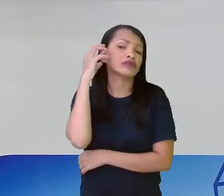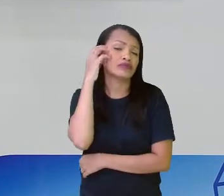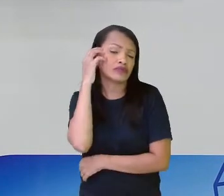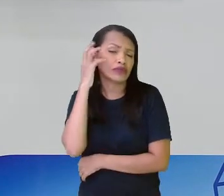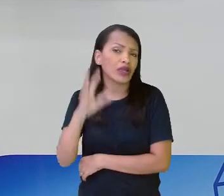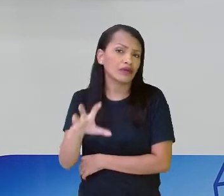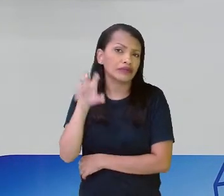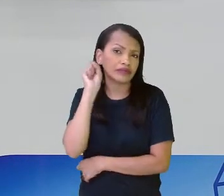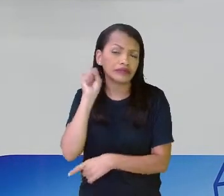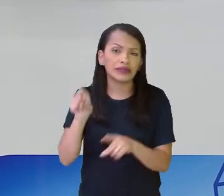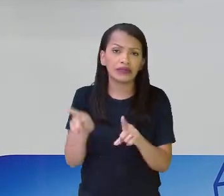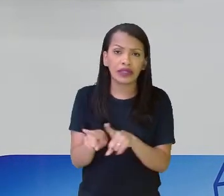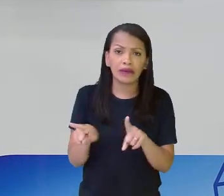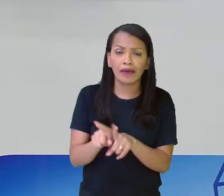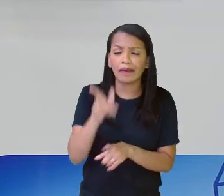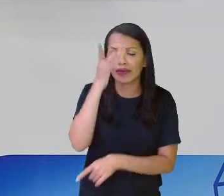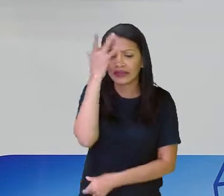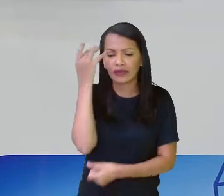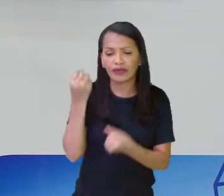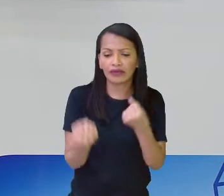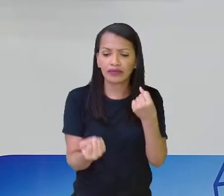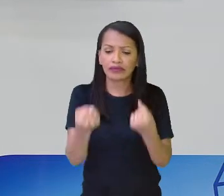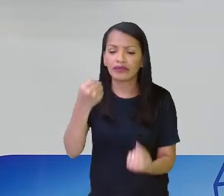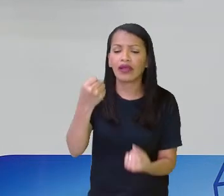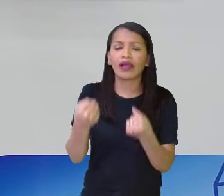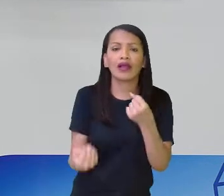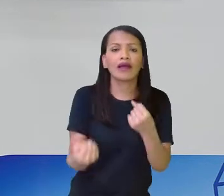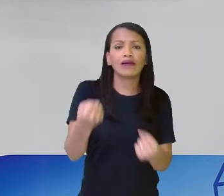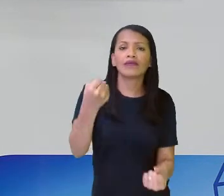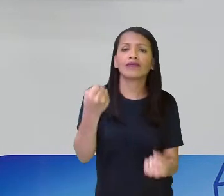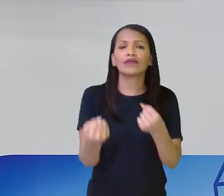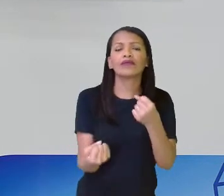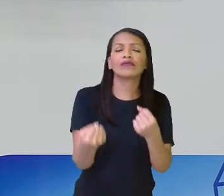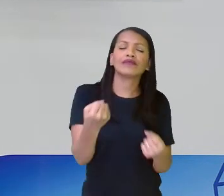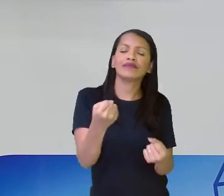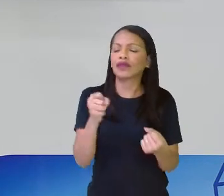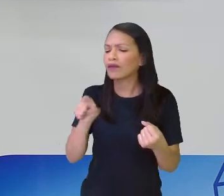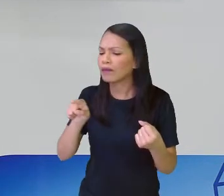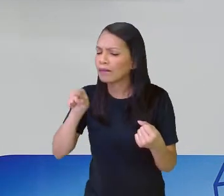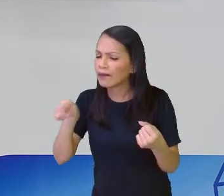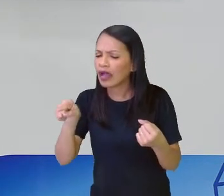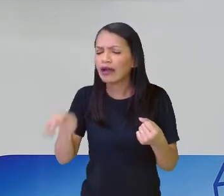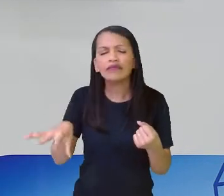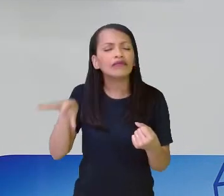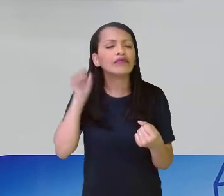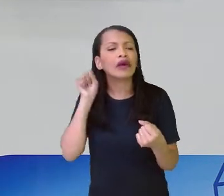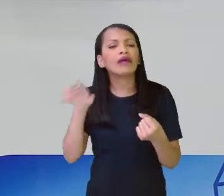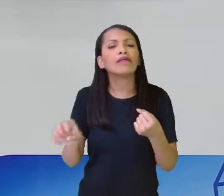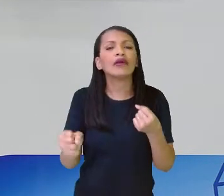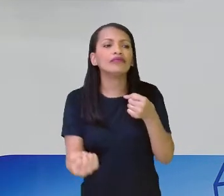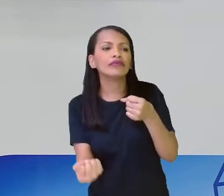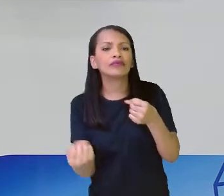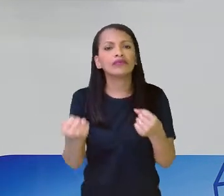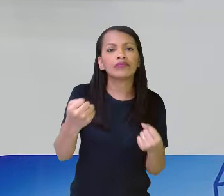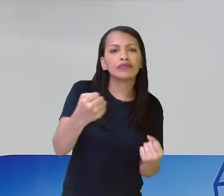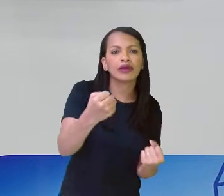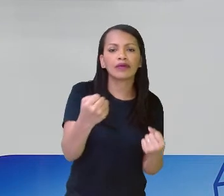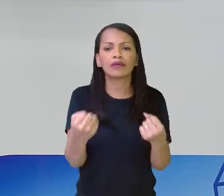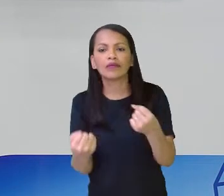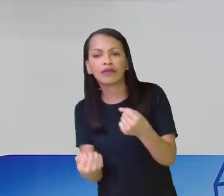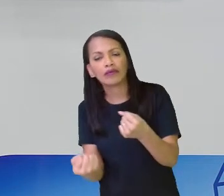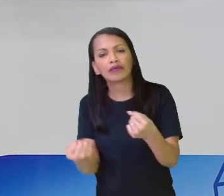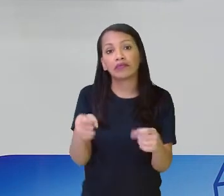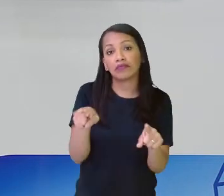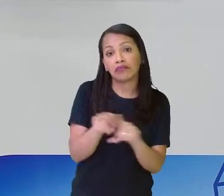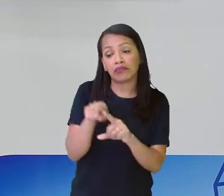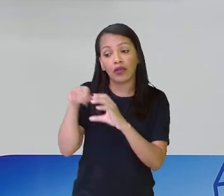rádio. Às vezes, quem vem ali dirigindo, né, tem ali o seu rádio dentro do seu automóvel e está ali sabendo do que está acontecendo. A